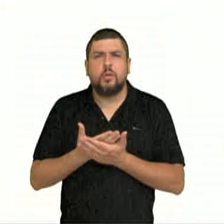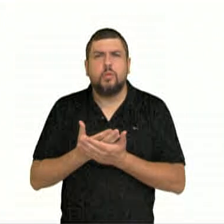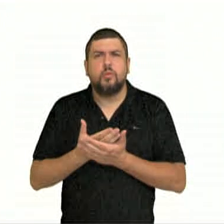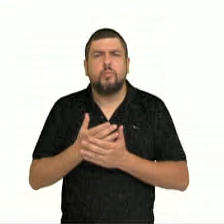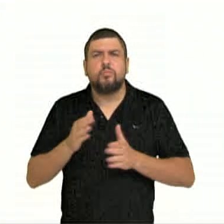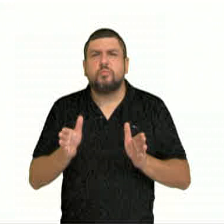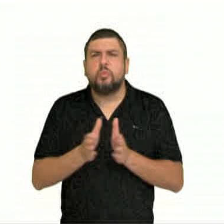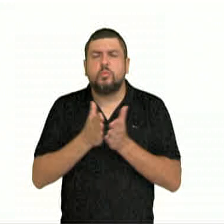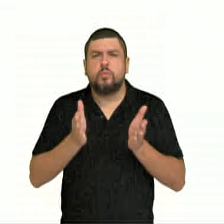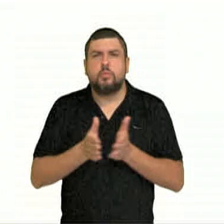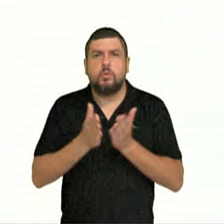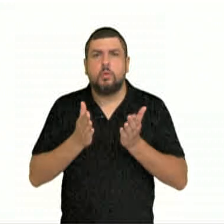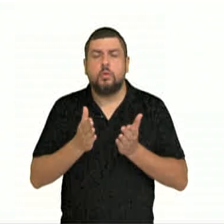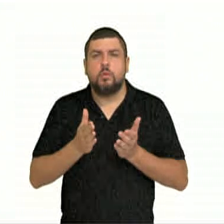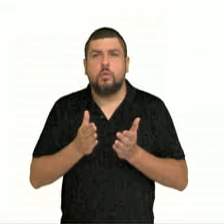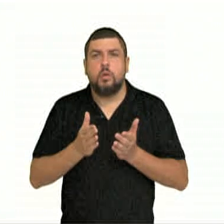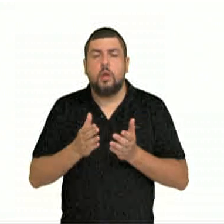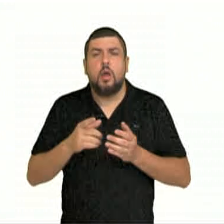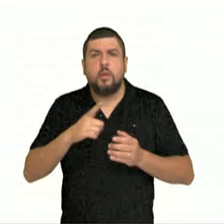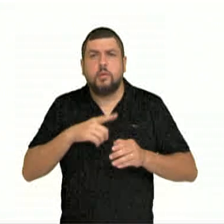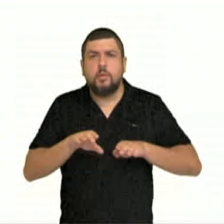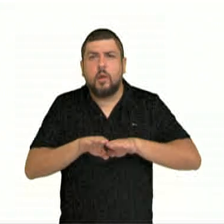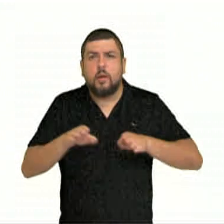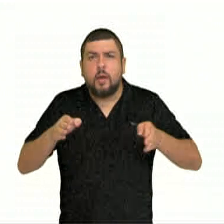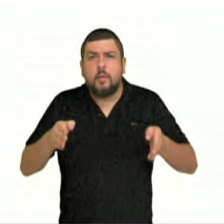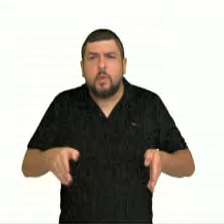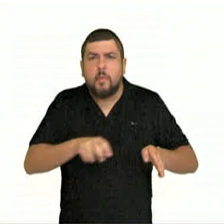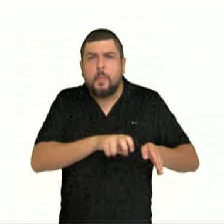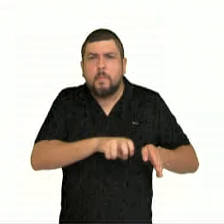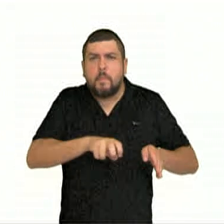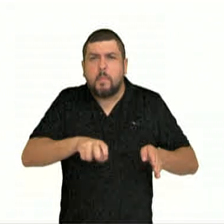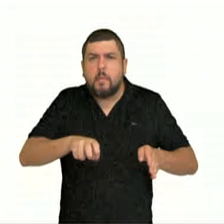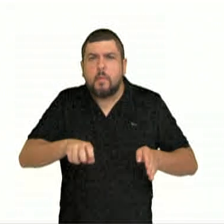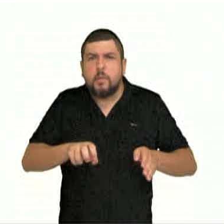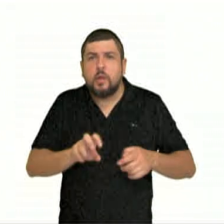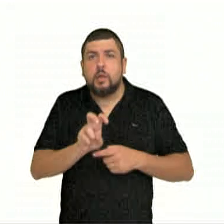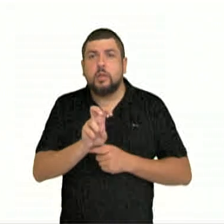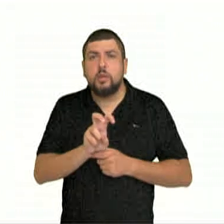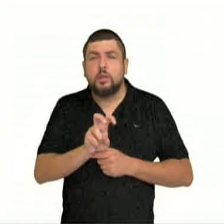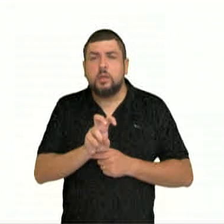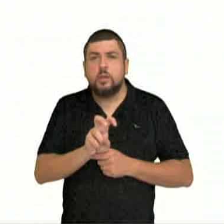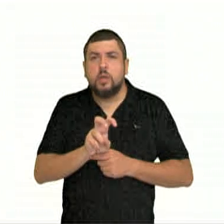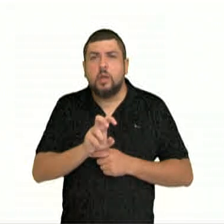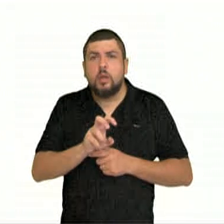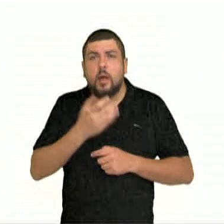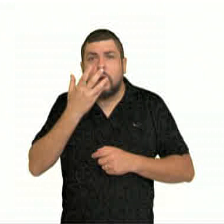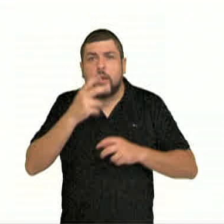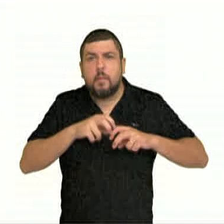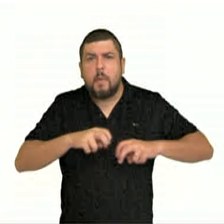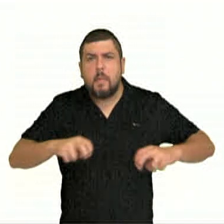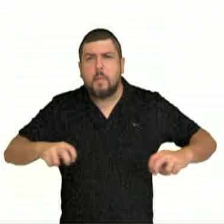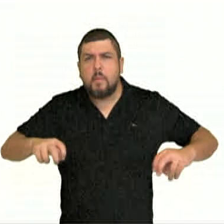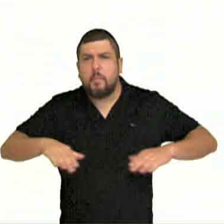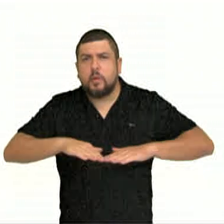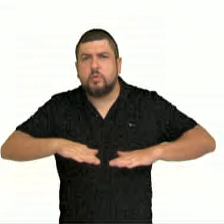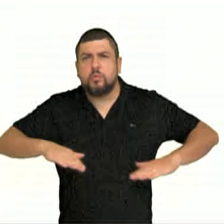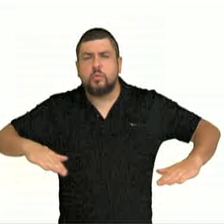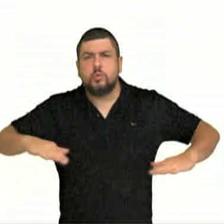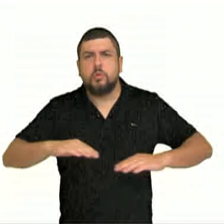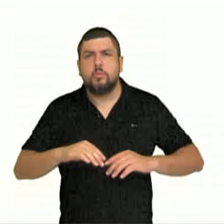5 alunos dividem uma carteira e tantos outros sentados no chão. Mas também trata-se de